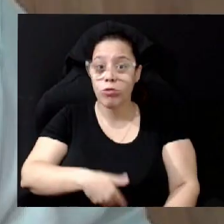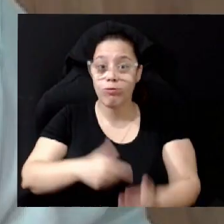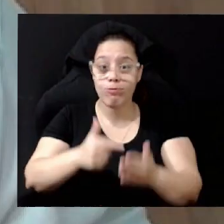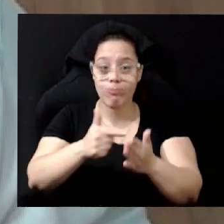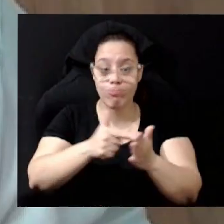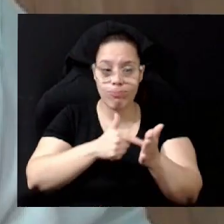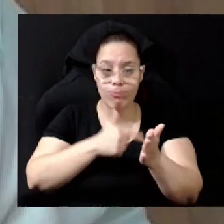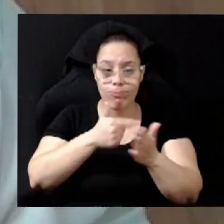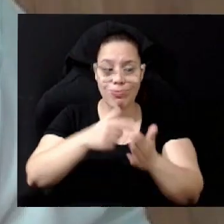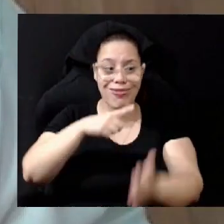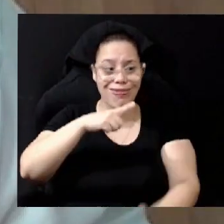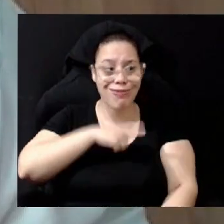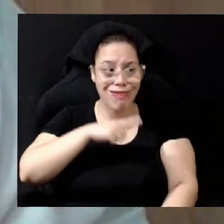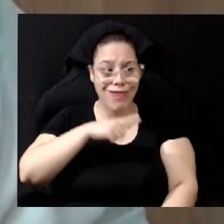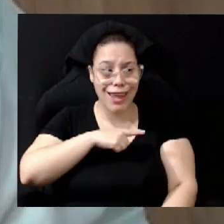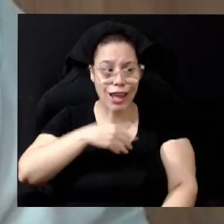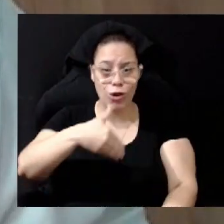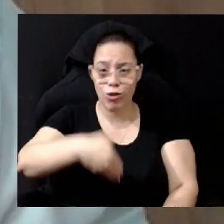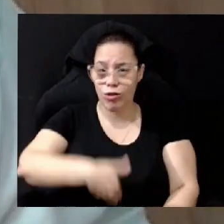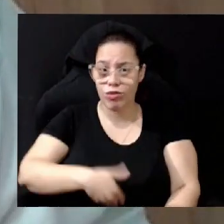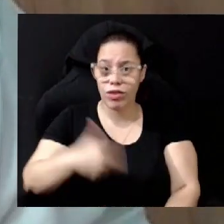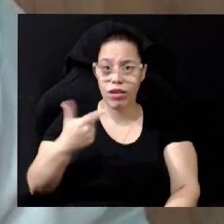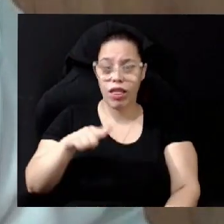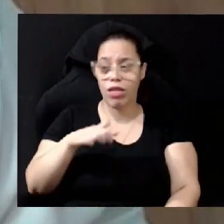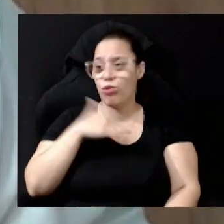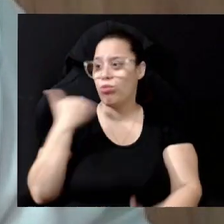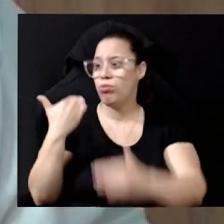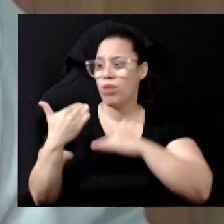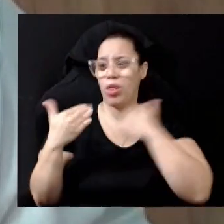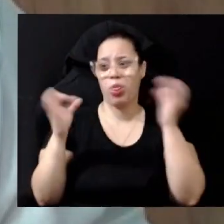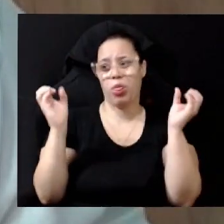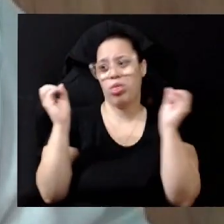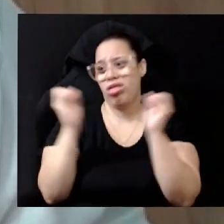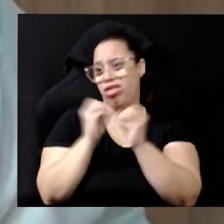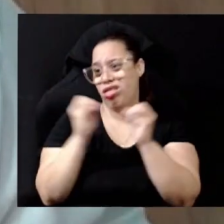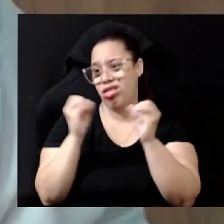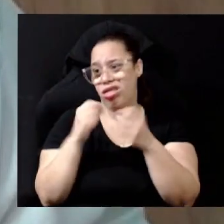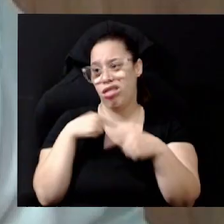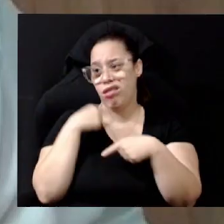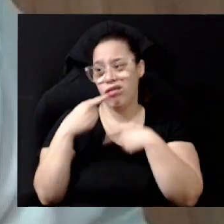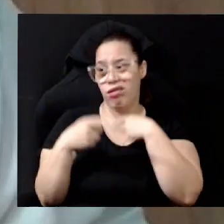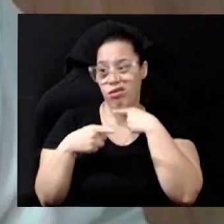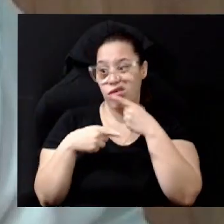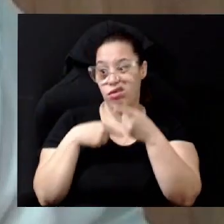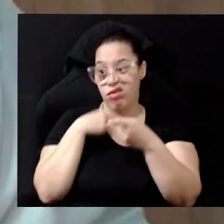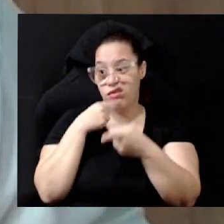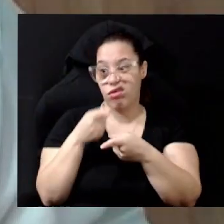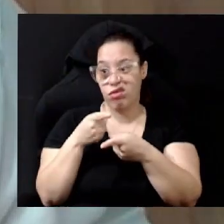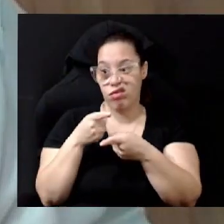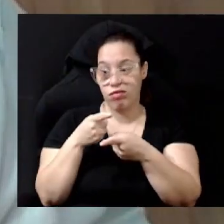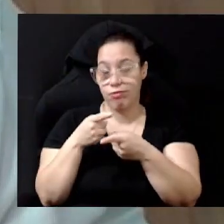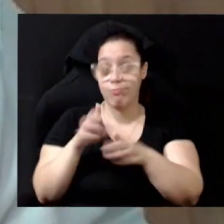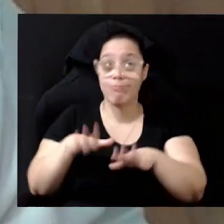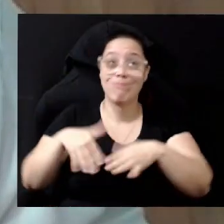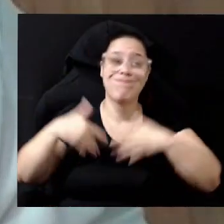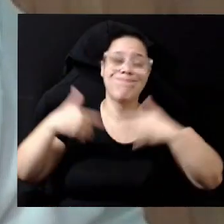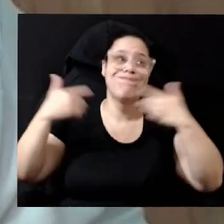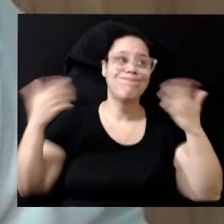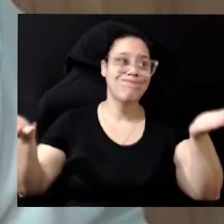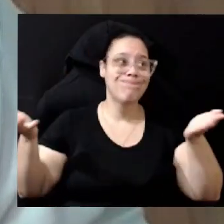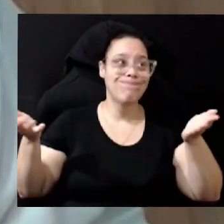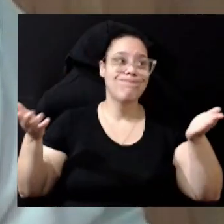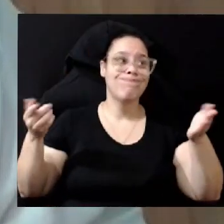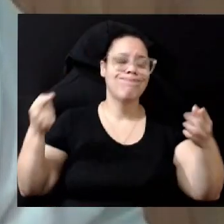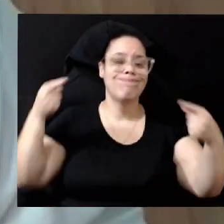o verso tenho fome não matou nada nem ninguém. Desde